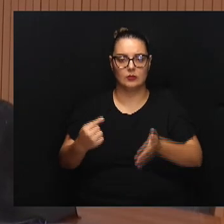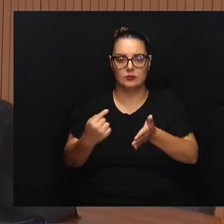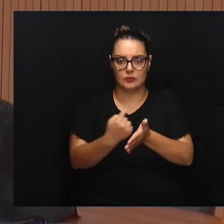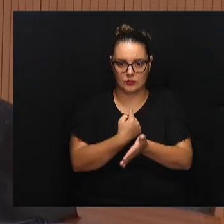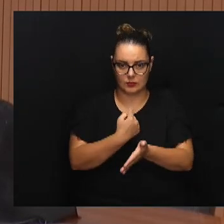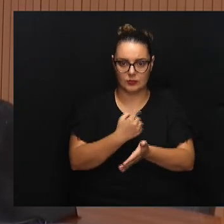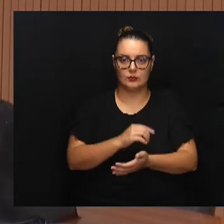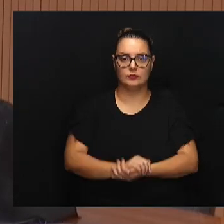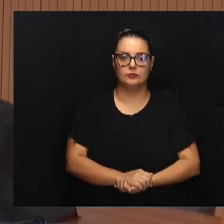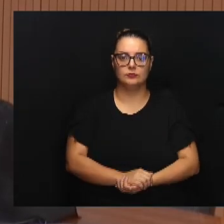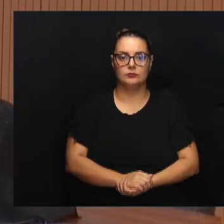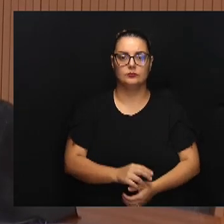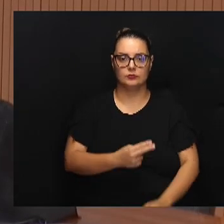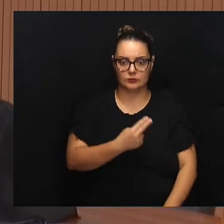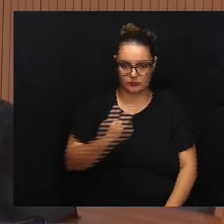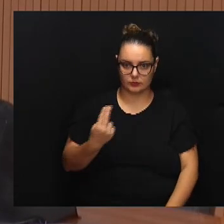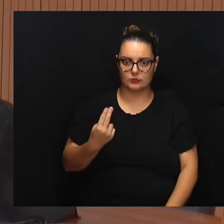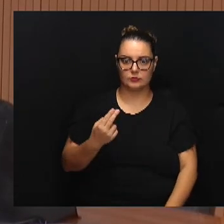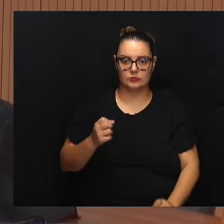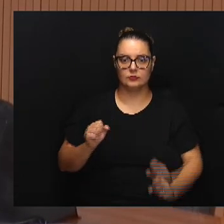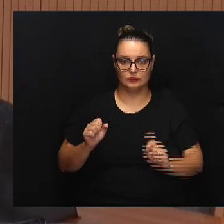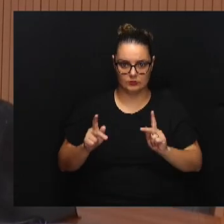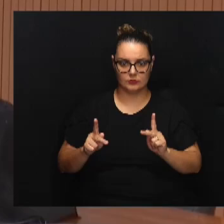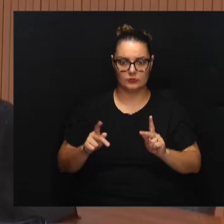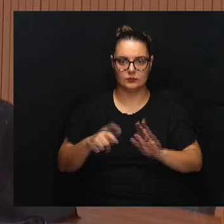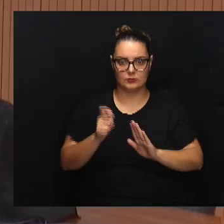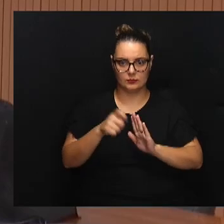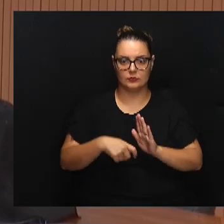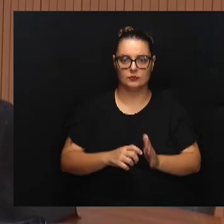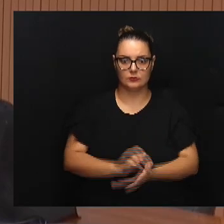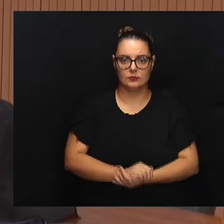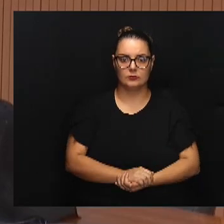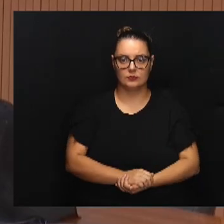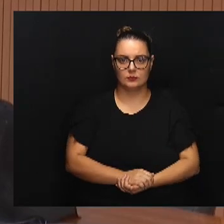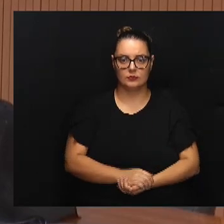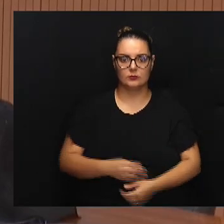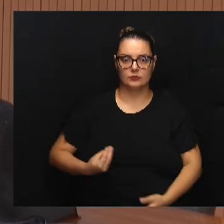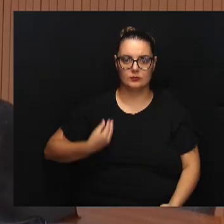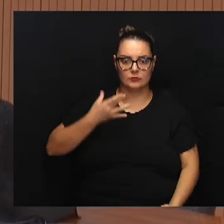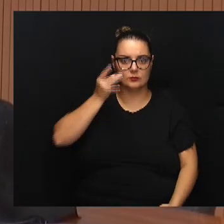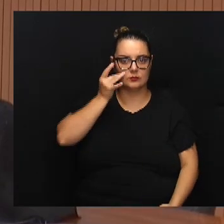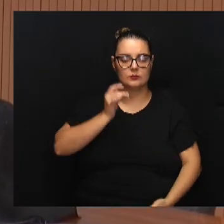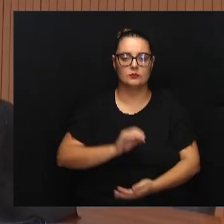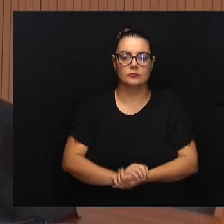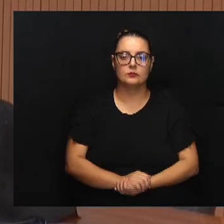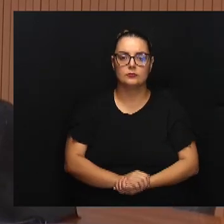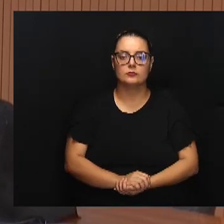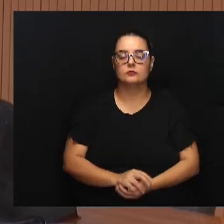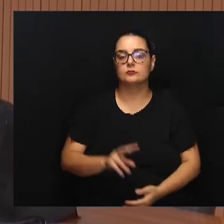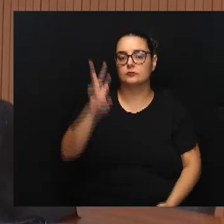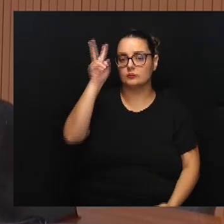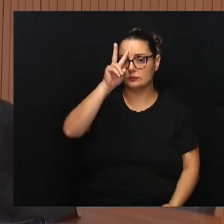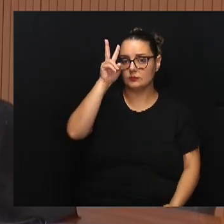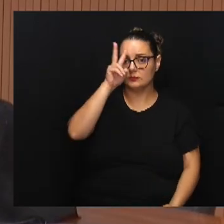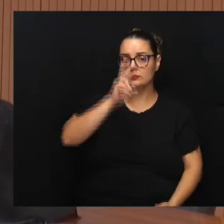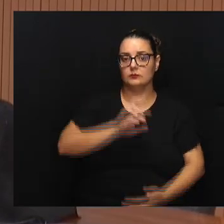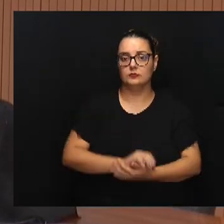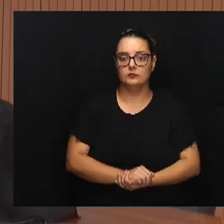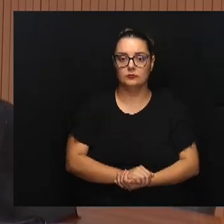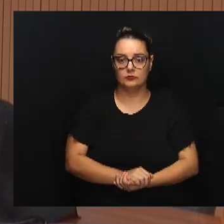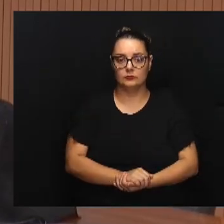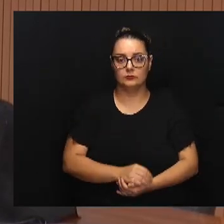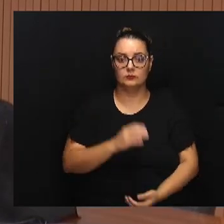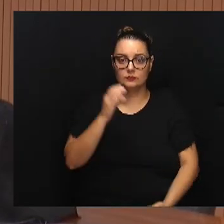a questão, fala o nome, tá? Para ficar registrado a presença de vocês. E lembrando, gente, bem